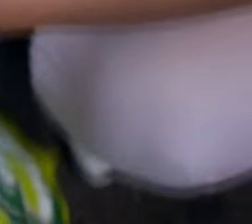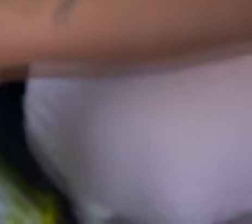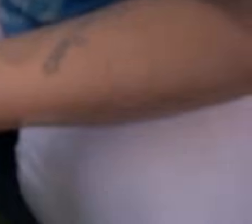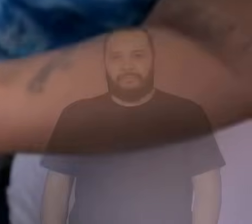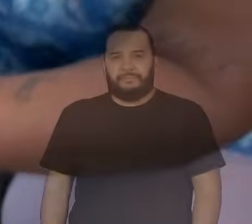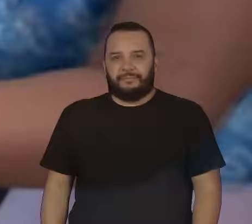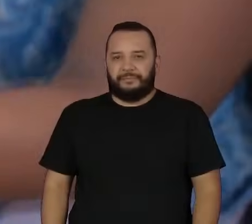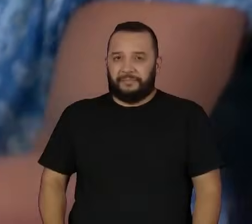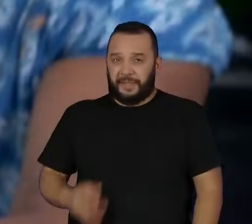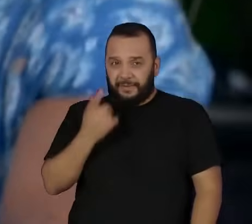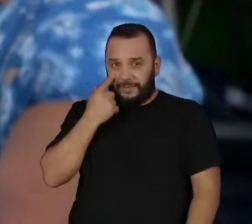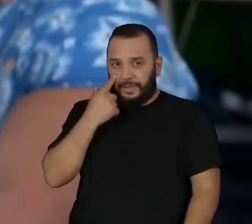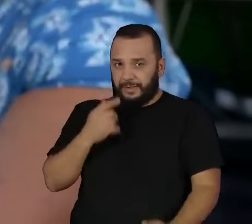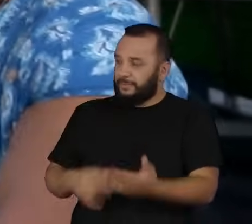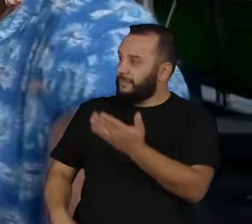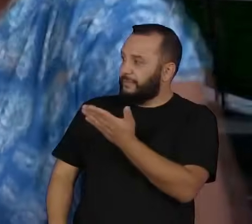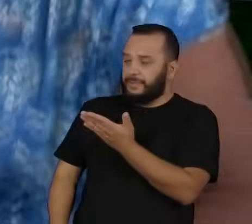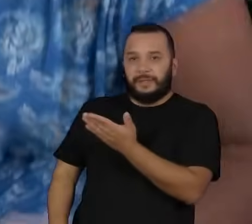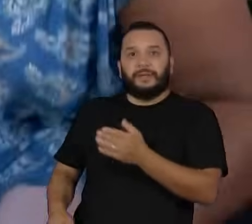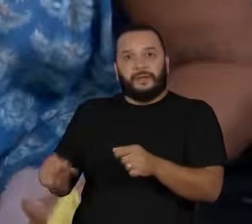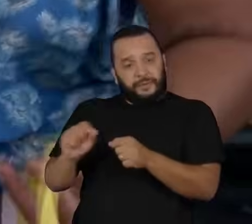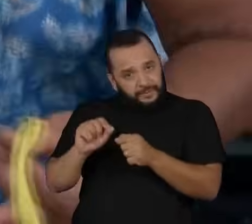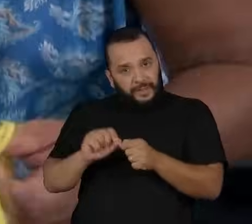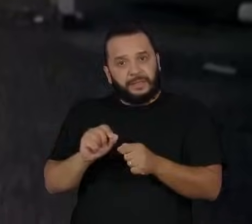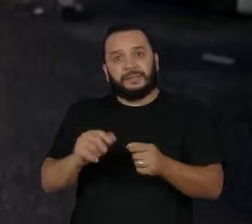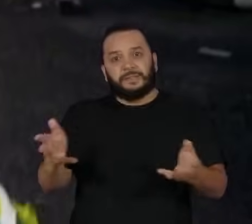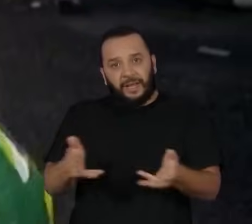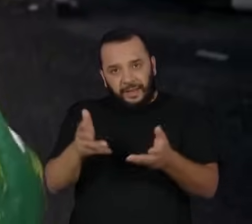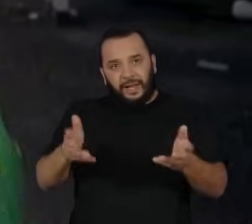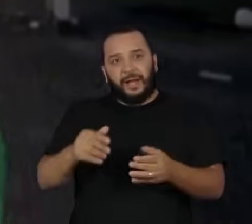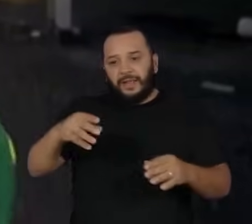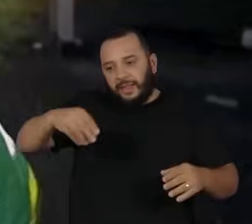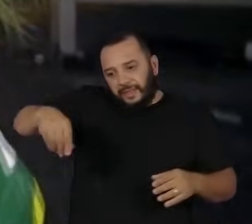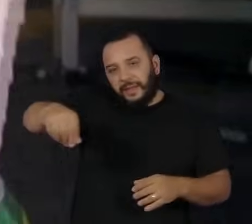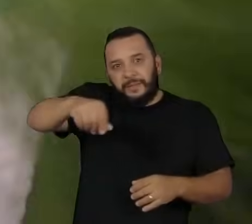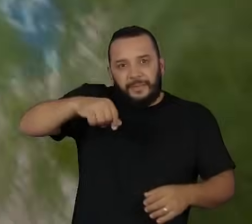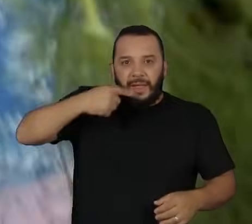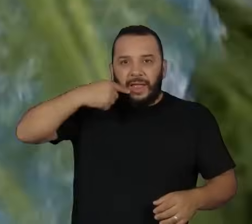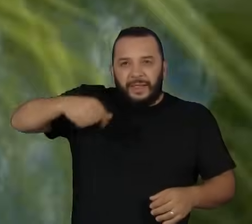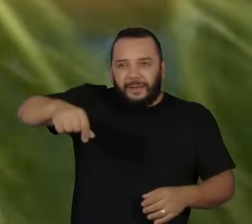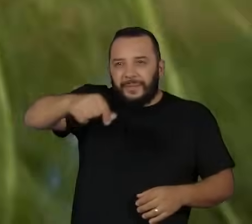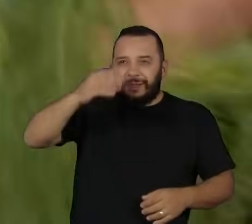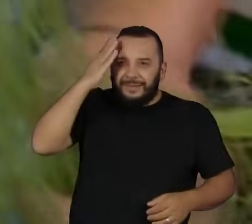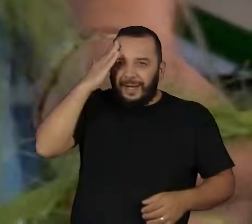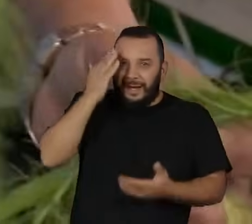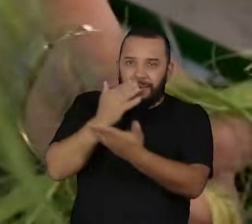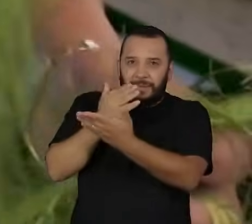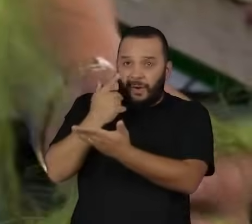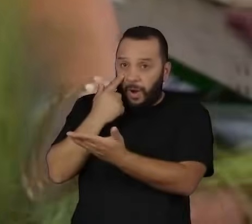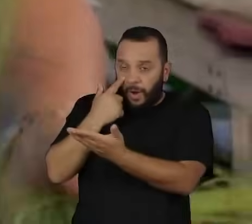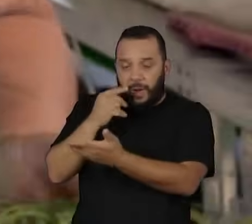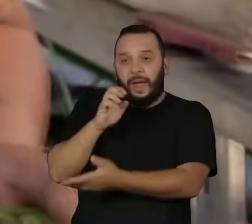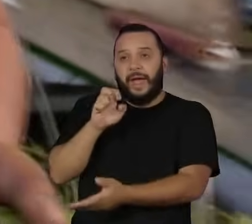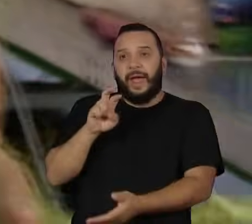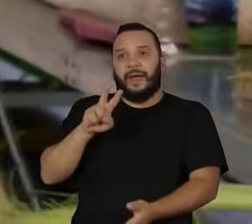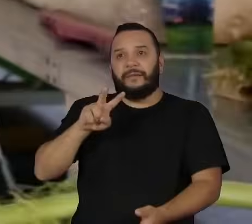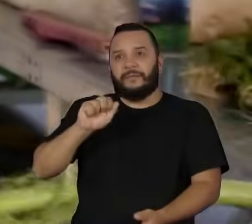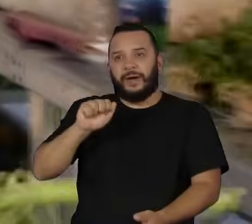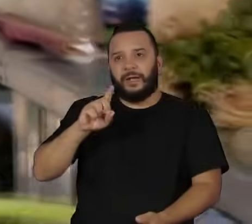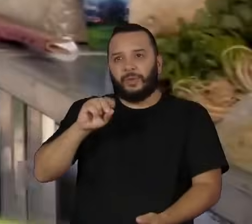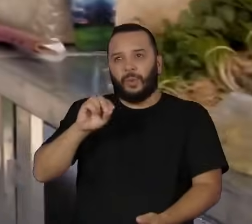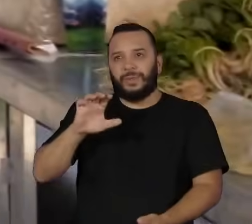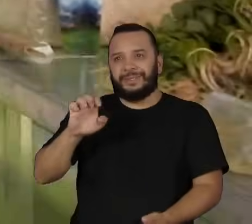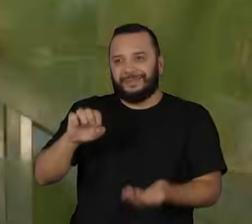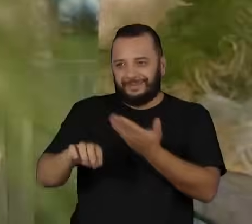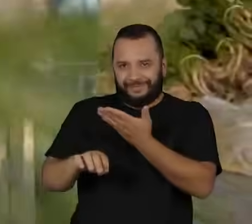Essa rama aqui, geralmente eu faço salada, eu faço tempero. A base do tempero, sabe? Olha aqui a erva doce. É vendido o bulbo da